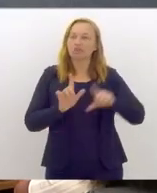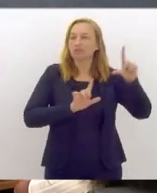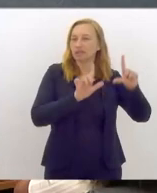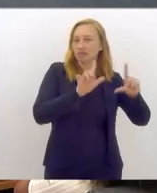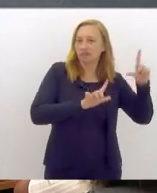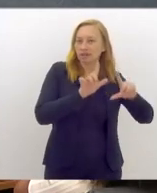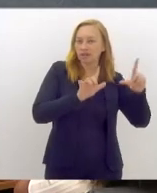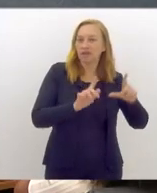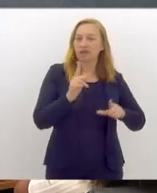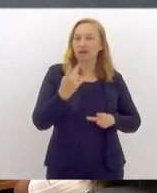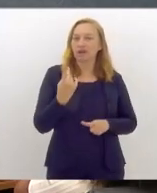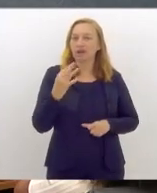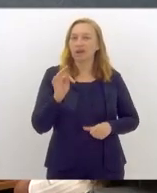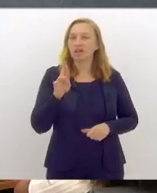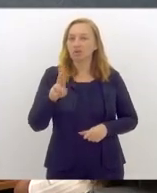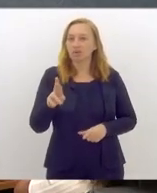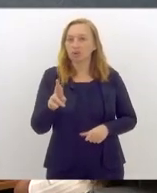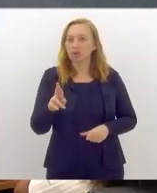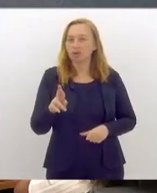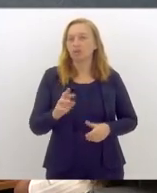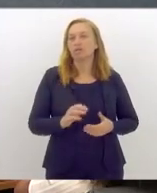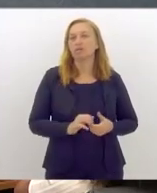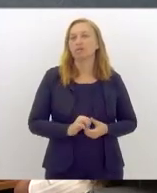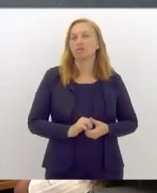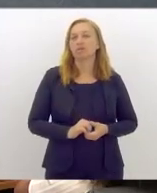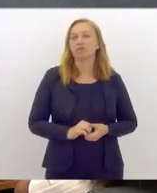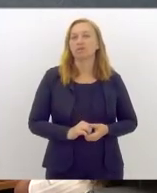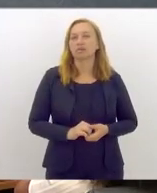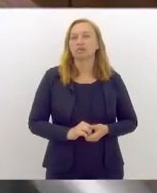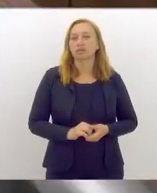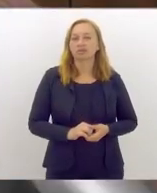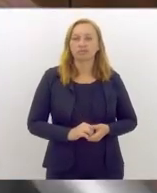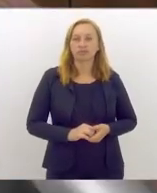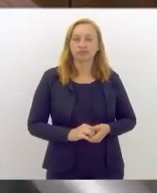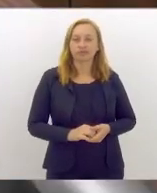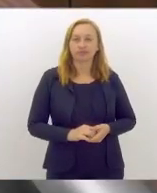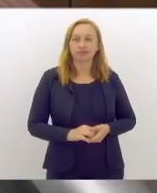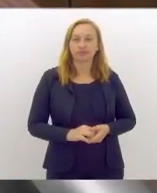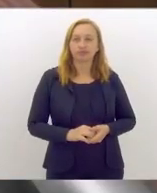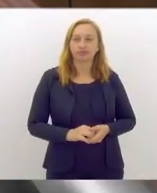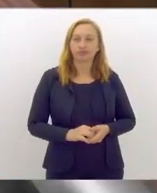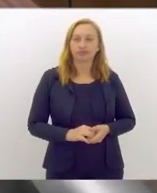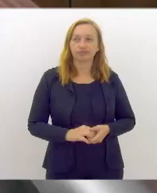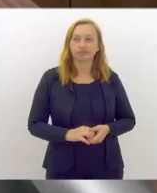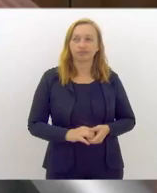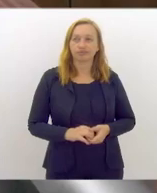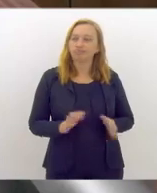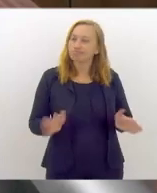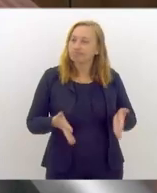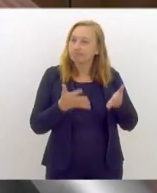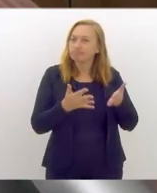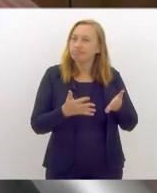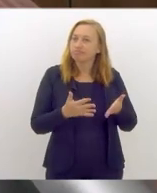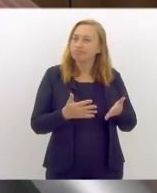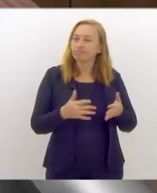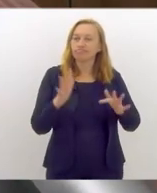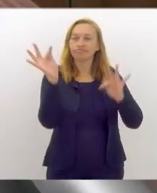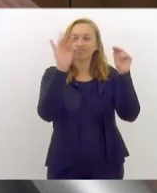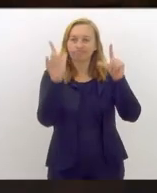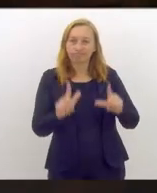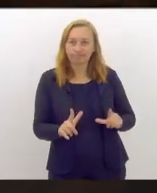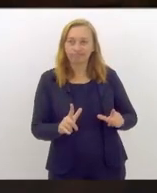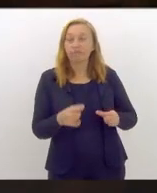e tordália ao criador Heitor da área é uma é uma iniciativa de enorme felicidade